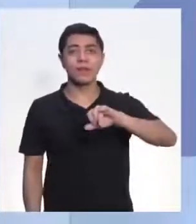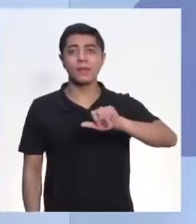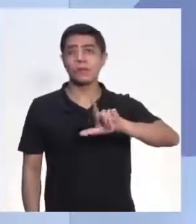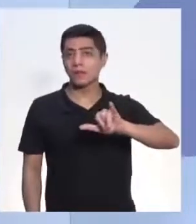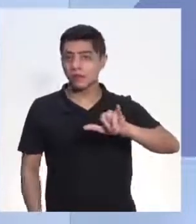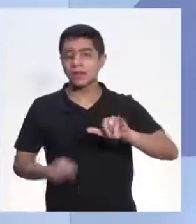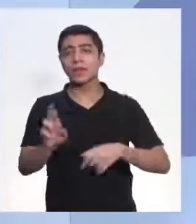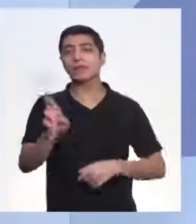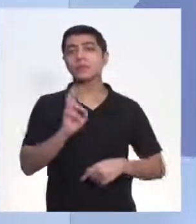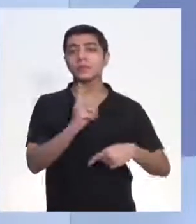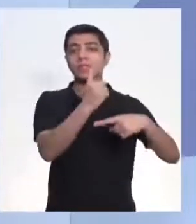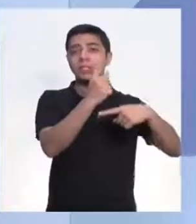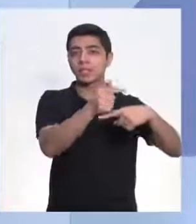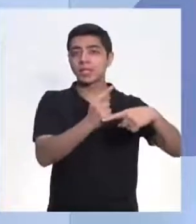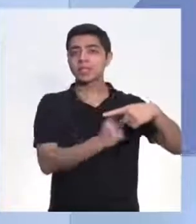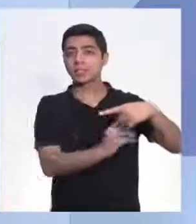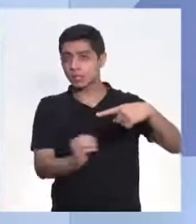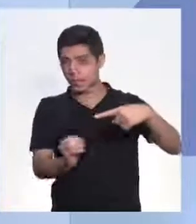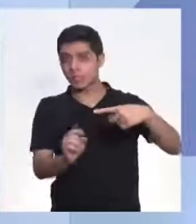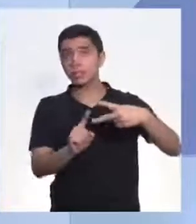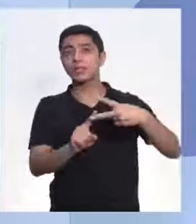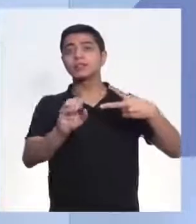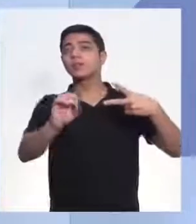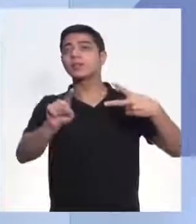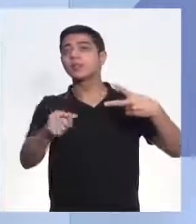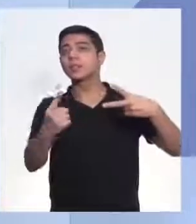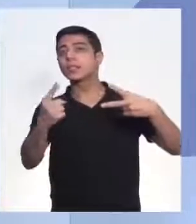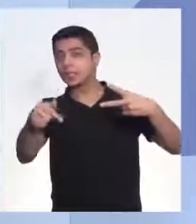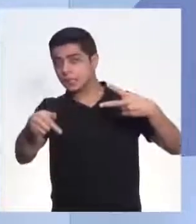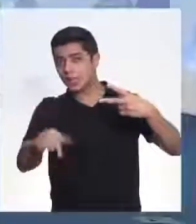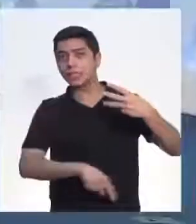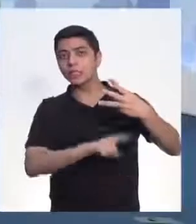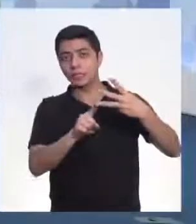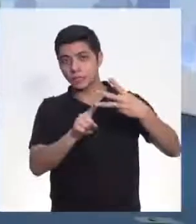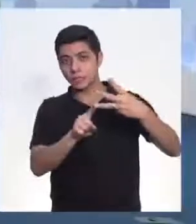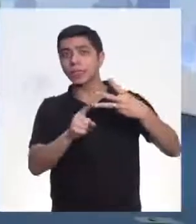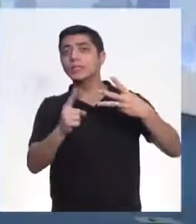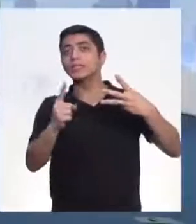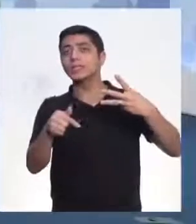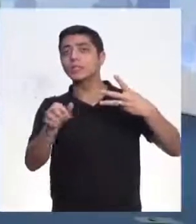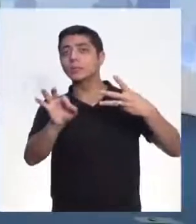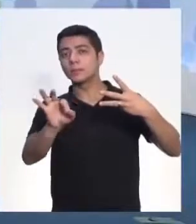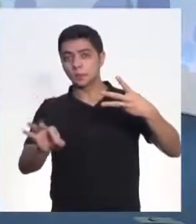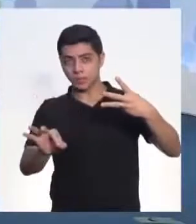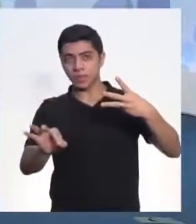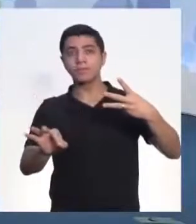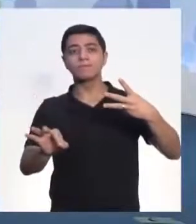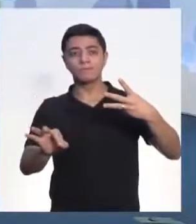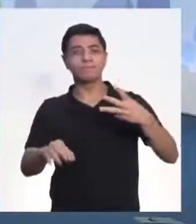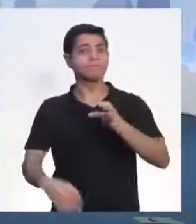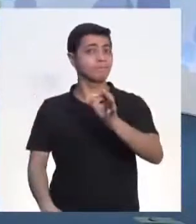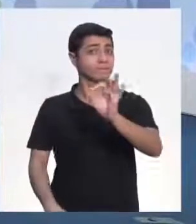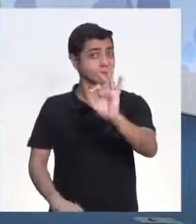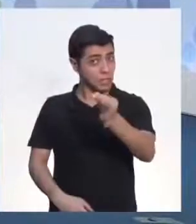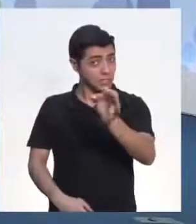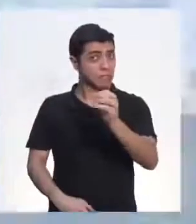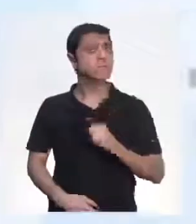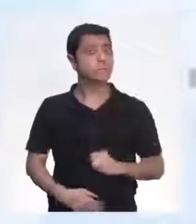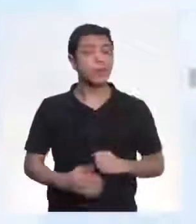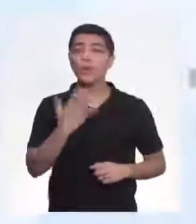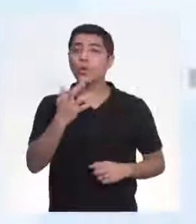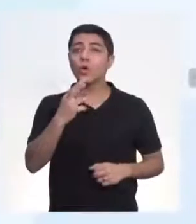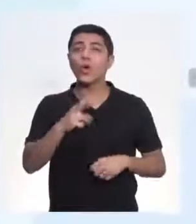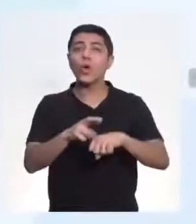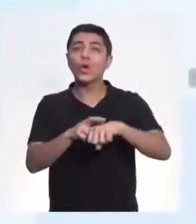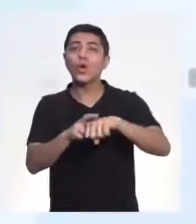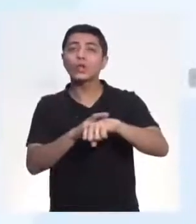100, 0,17 e 17%. Que é isso mesmo, gente. Ó, 17 balas roxas